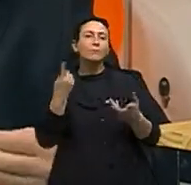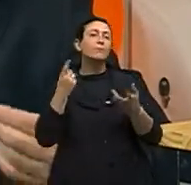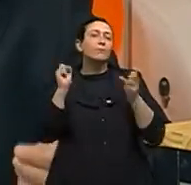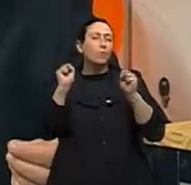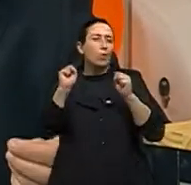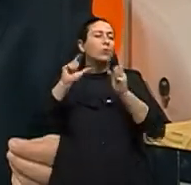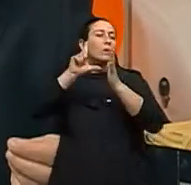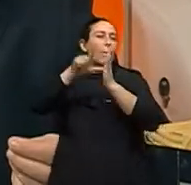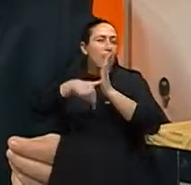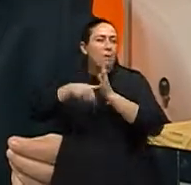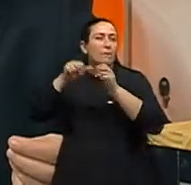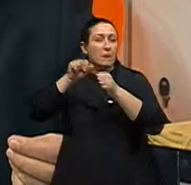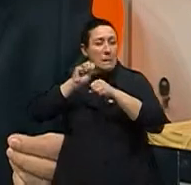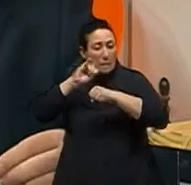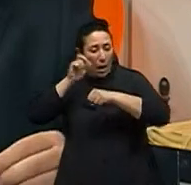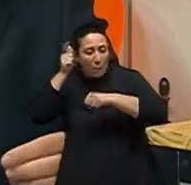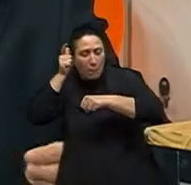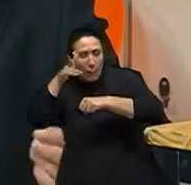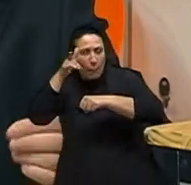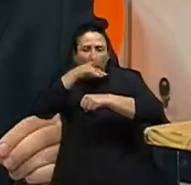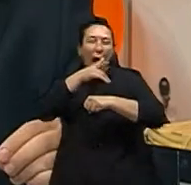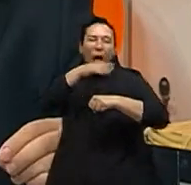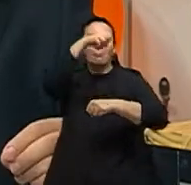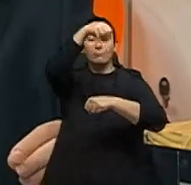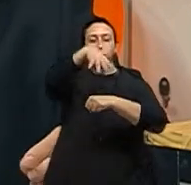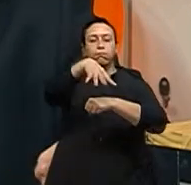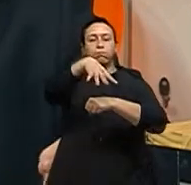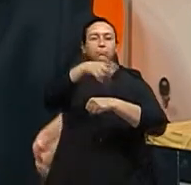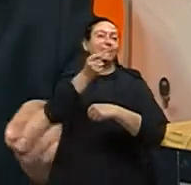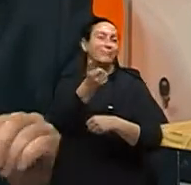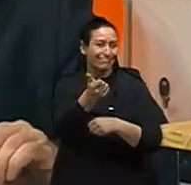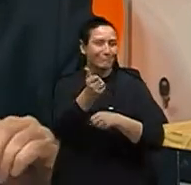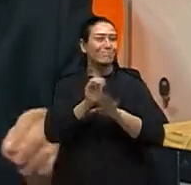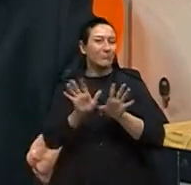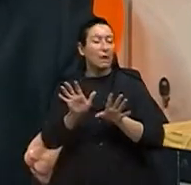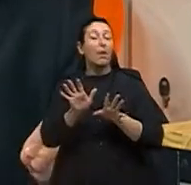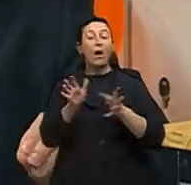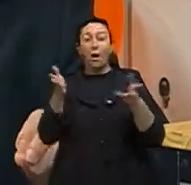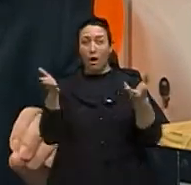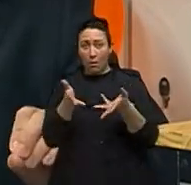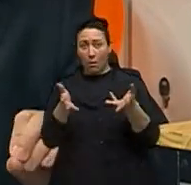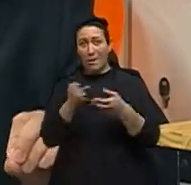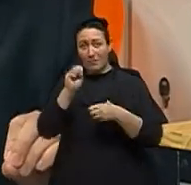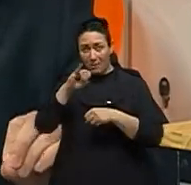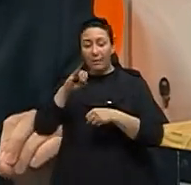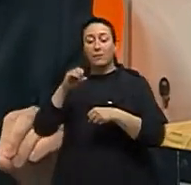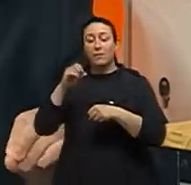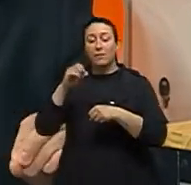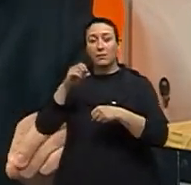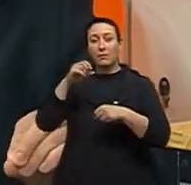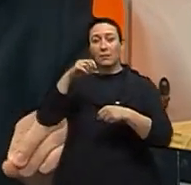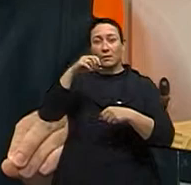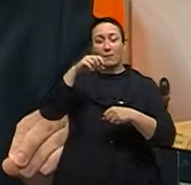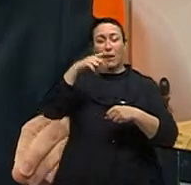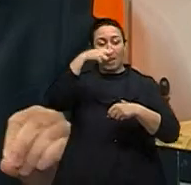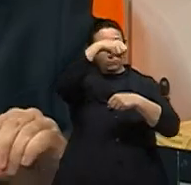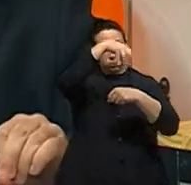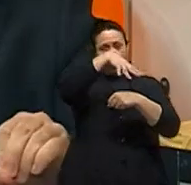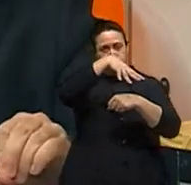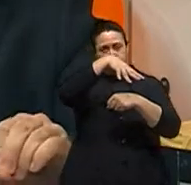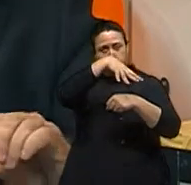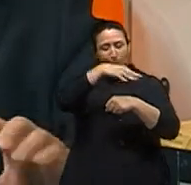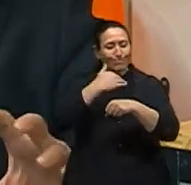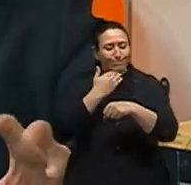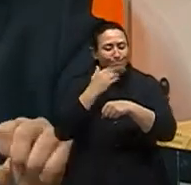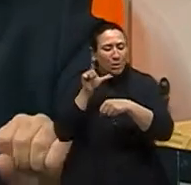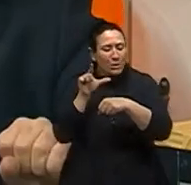radioterapia depois tá e a cirurgia depois de feita radioterapia ela também pode ser feita Mas